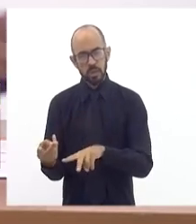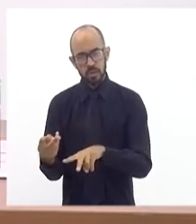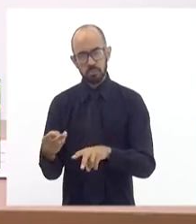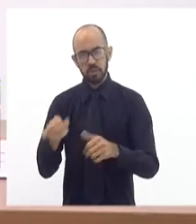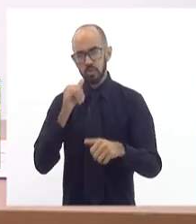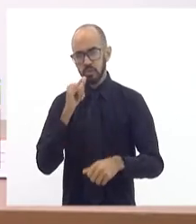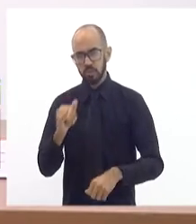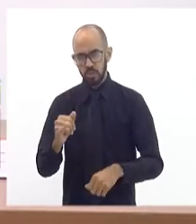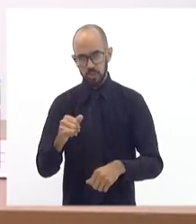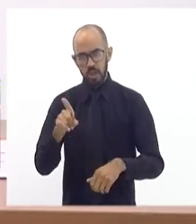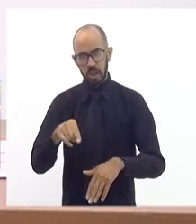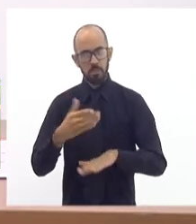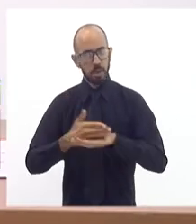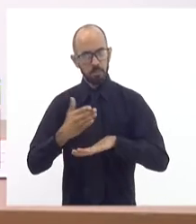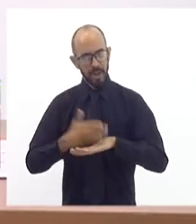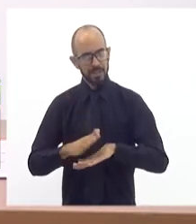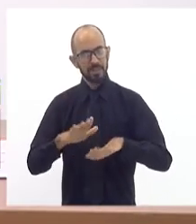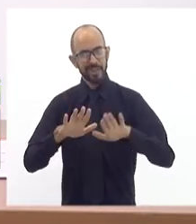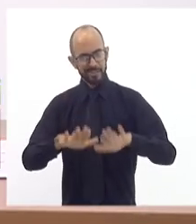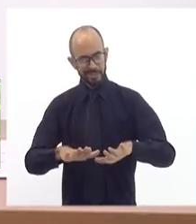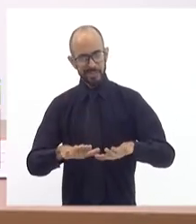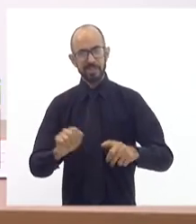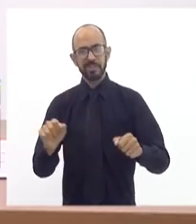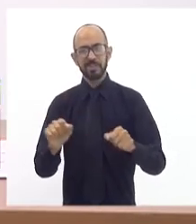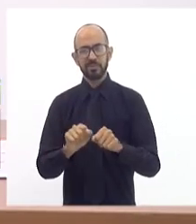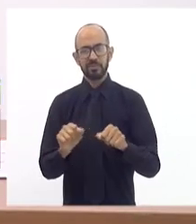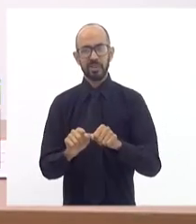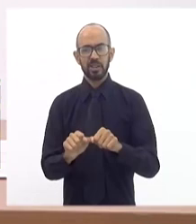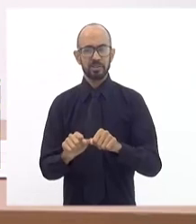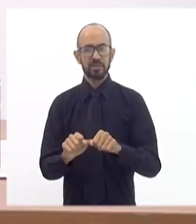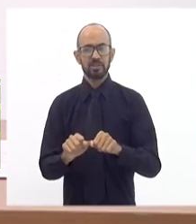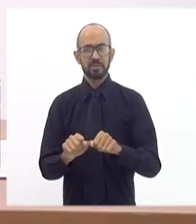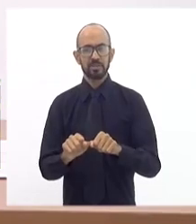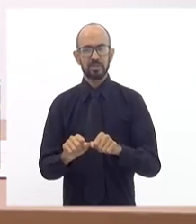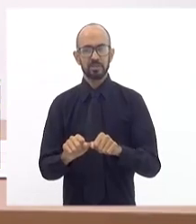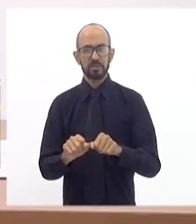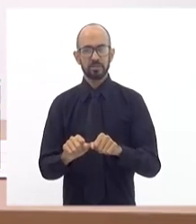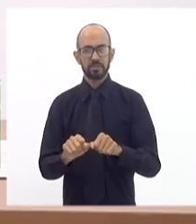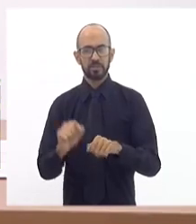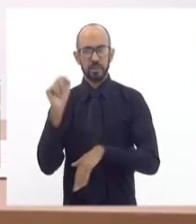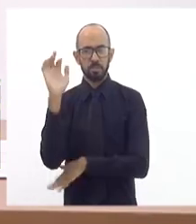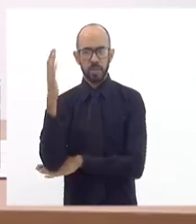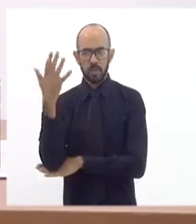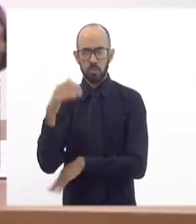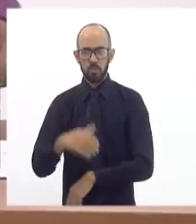essa é uma prática comum de empreendimentos grande potencial é ambiental